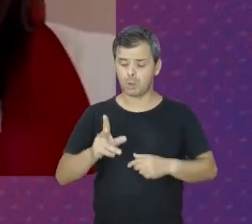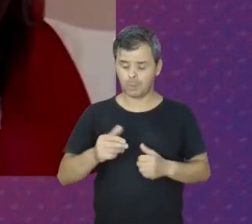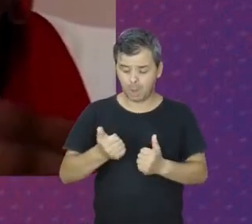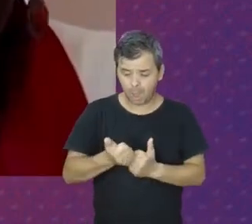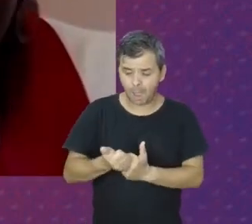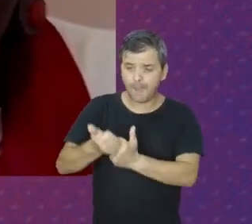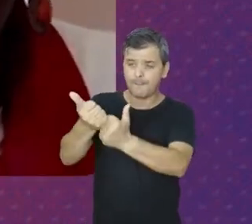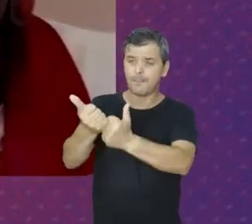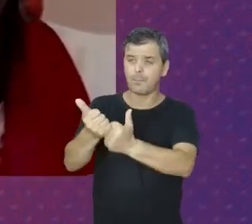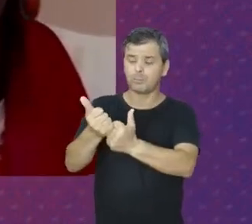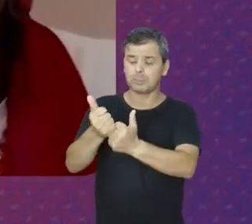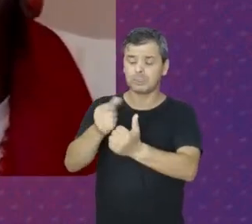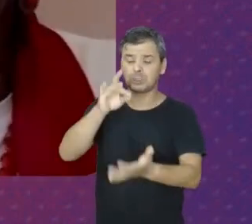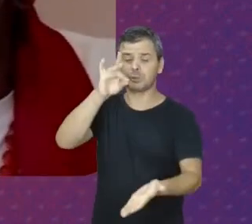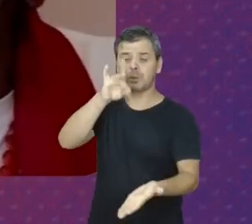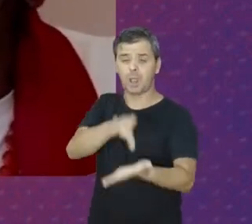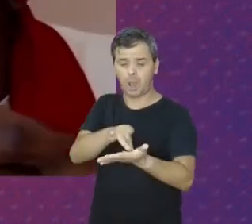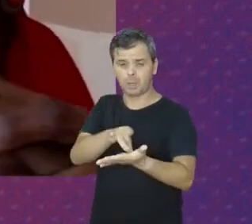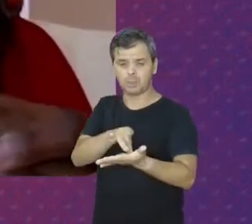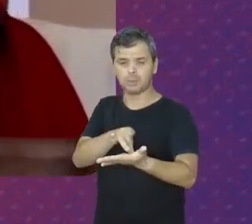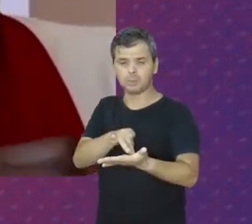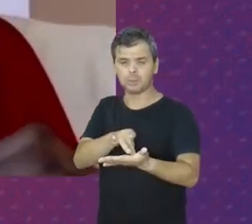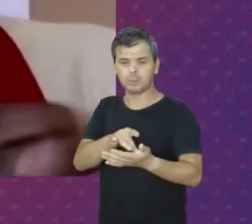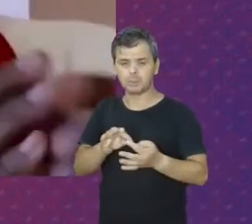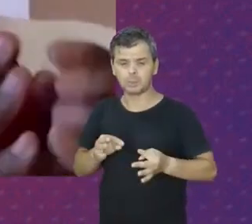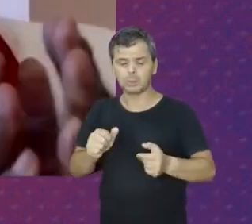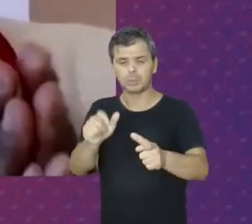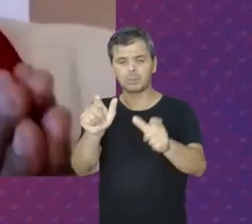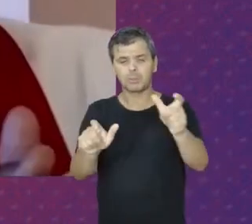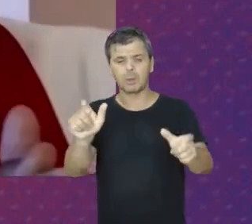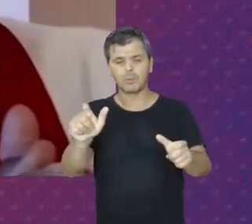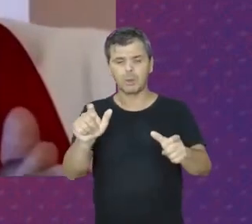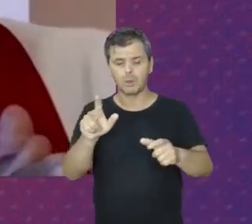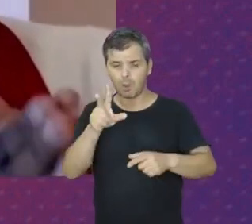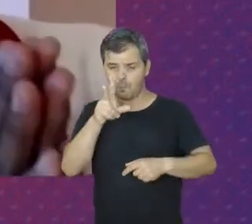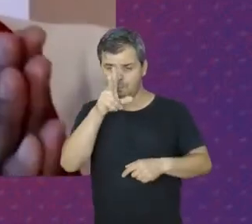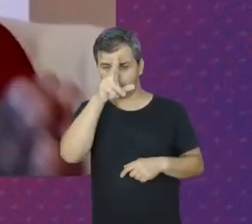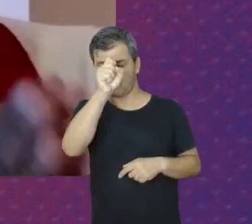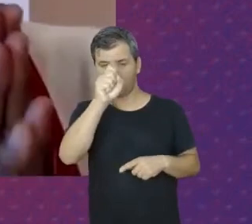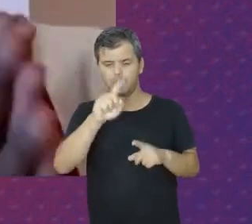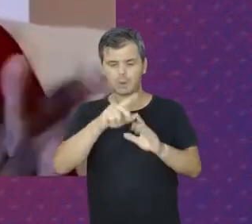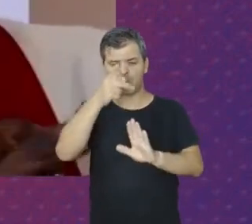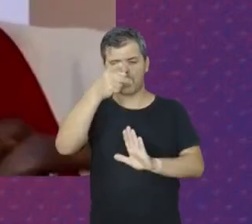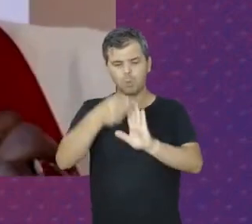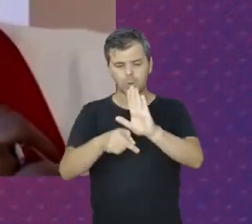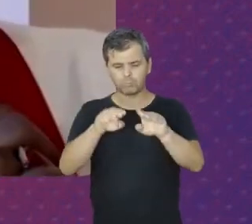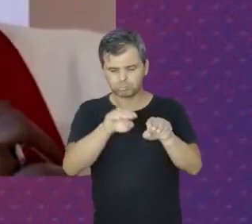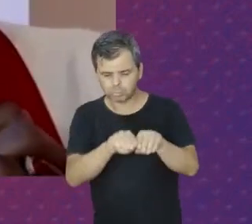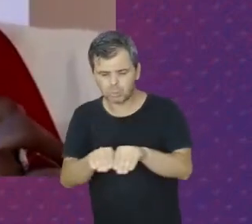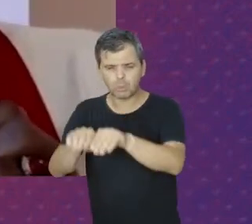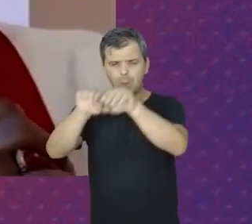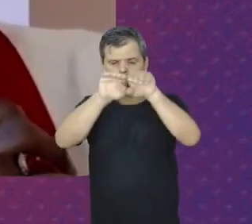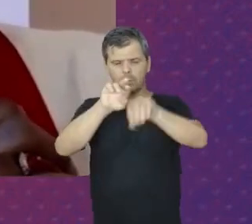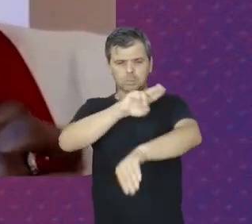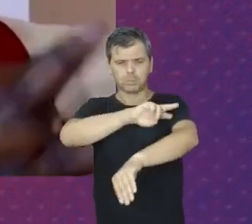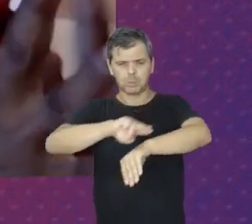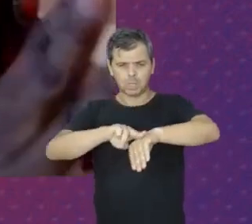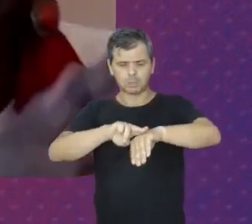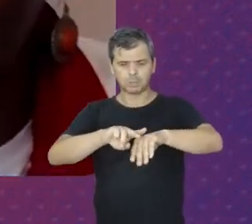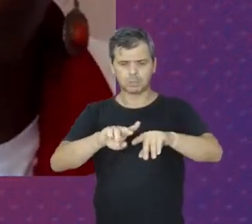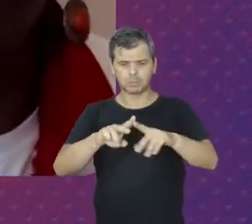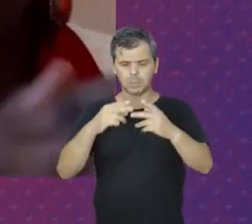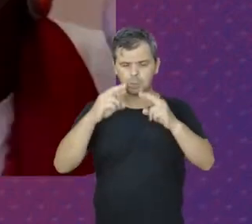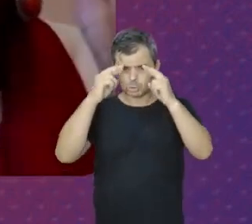condições absolutas para que todo mundo possa fortalecer um projeto de igualdade racial nesse país,